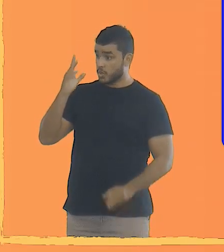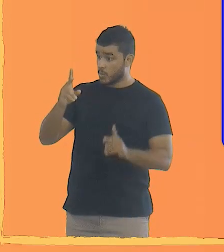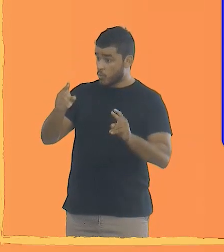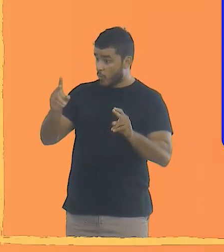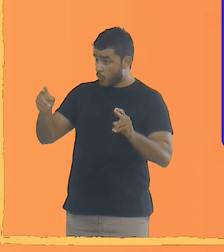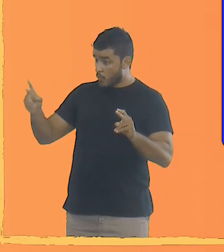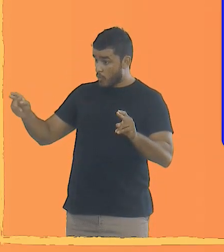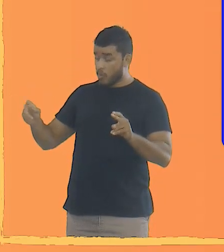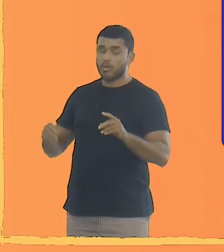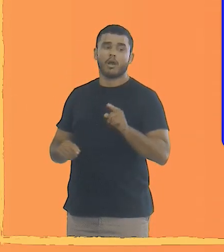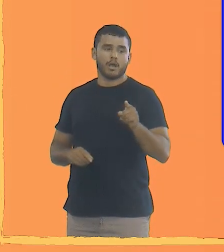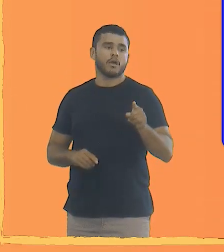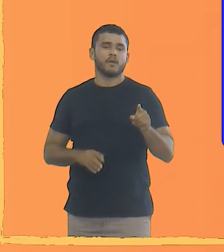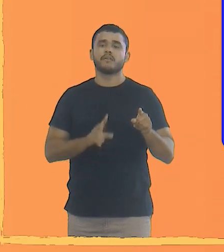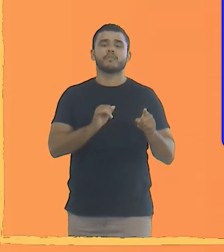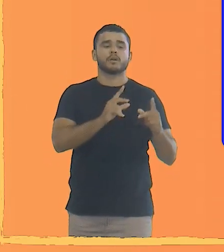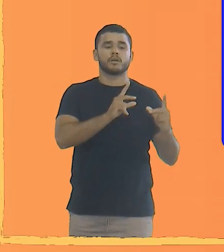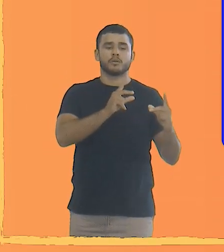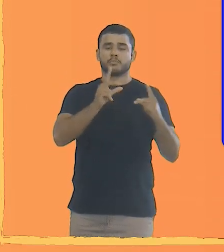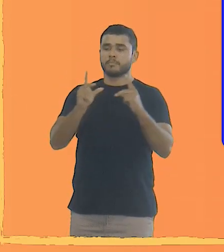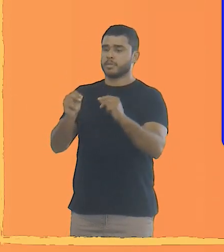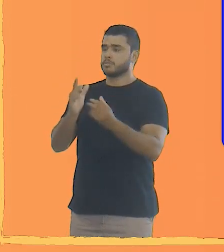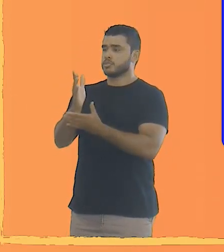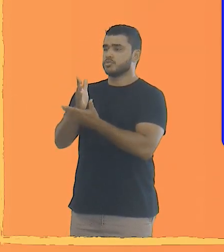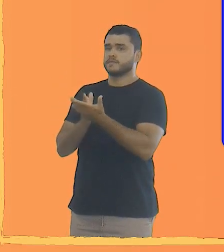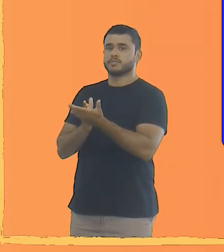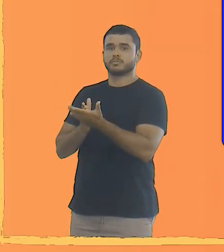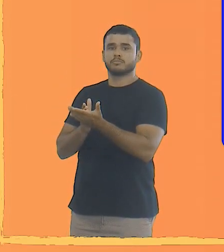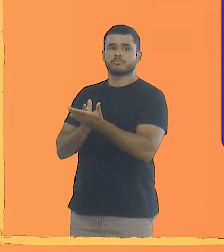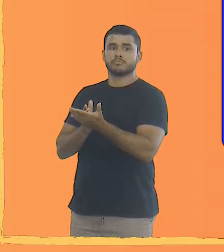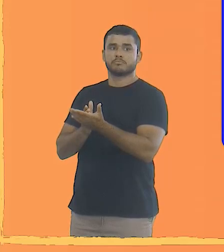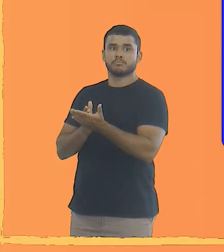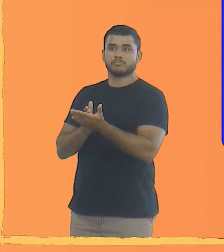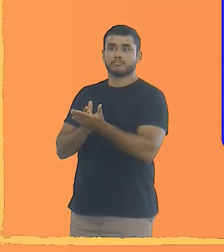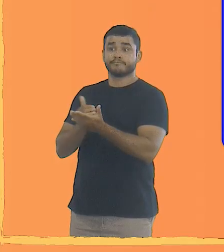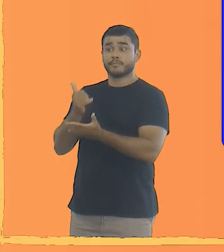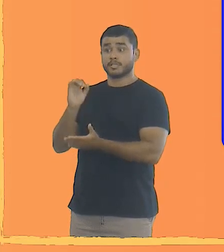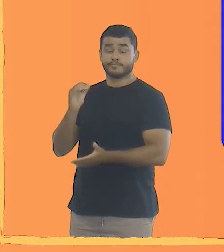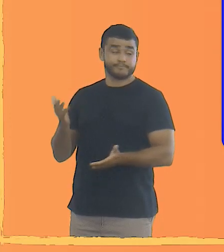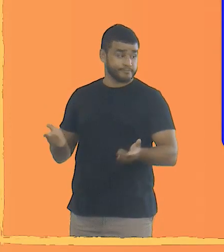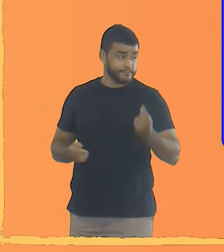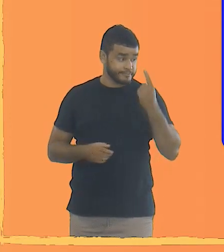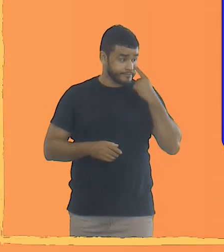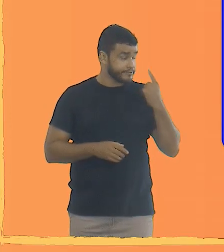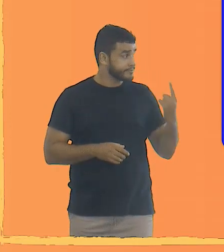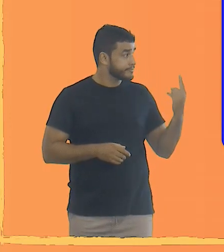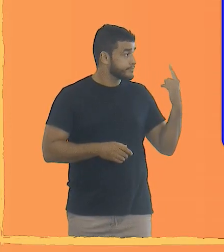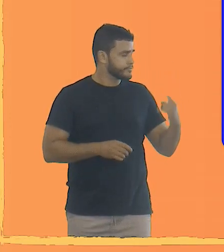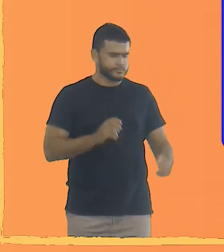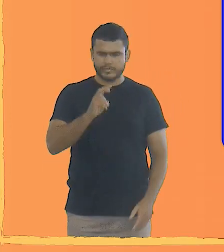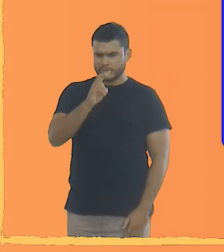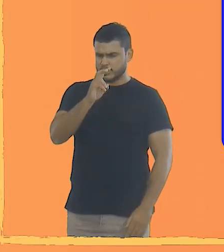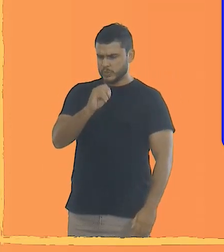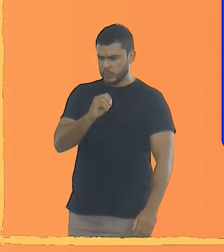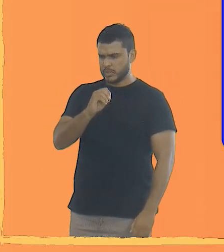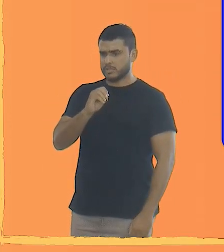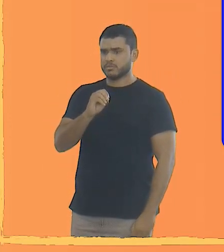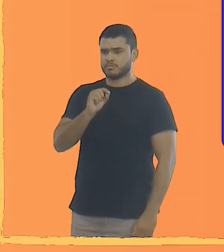partes. Tudo bem? Tá, mas como é que a gente chega num resultado desse? 50 milhões,